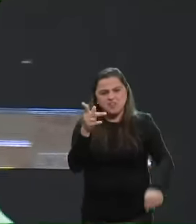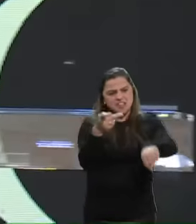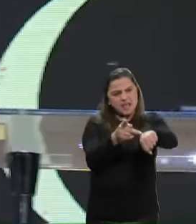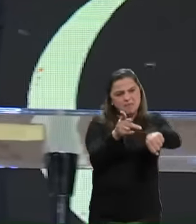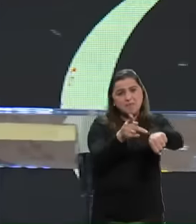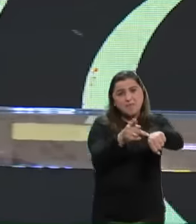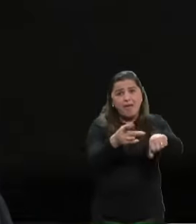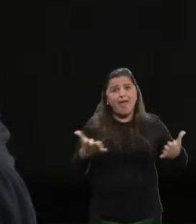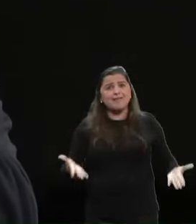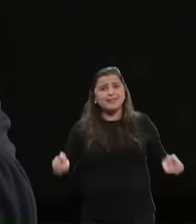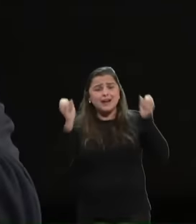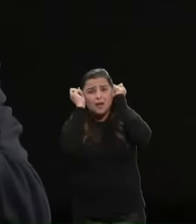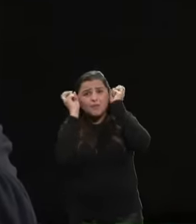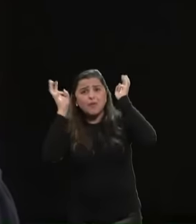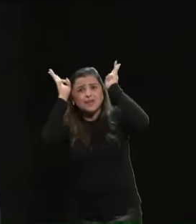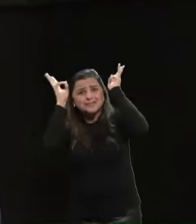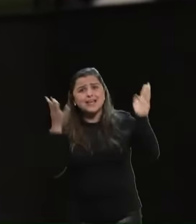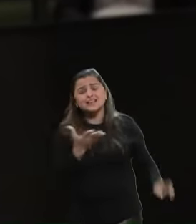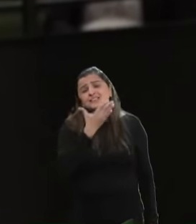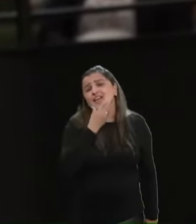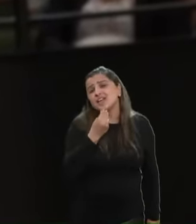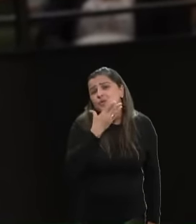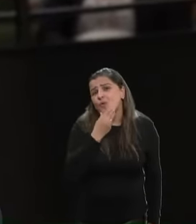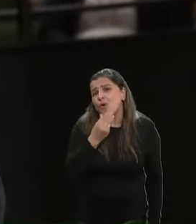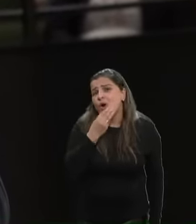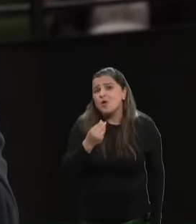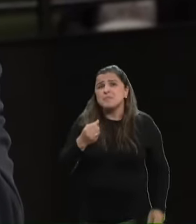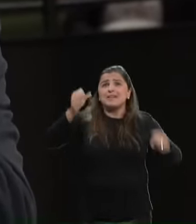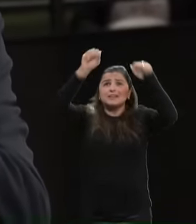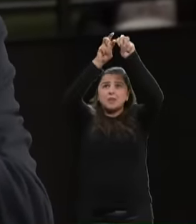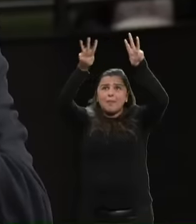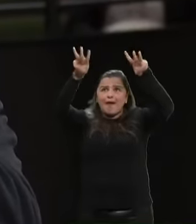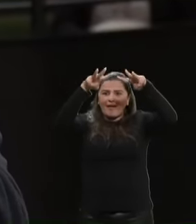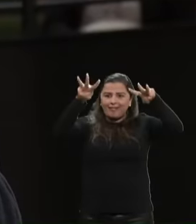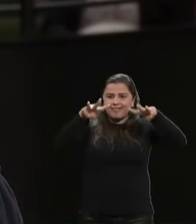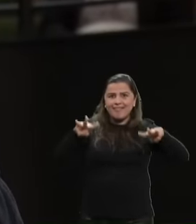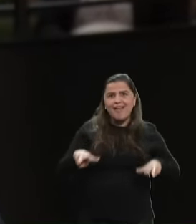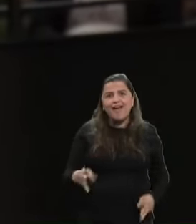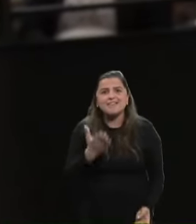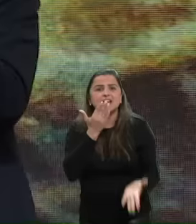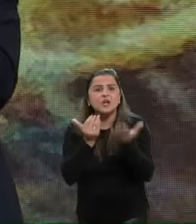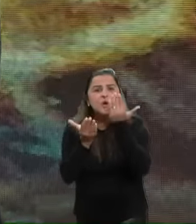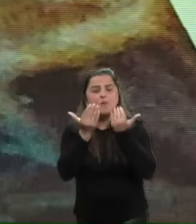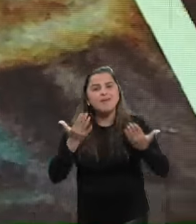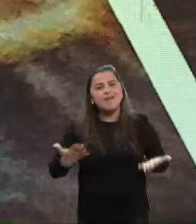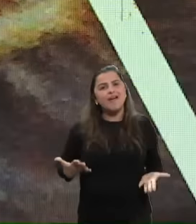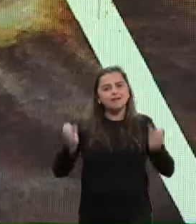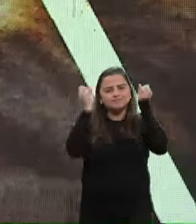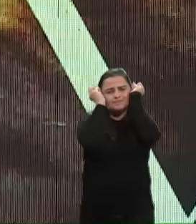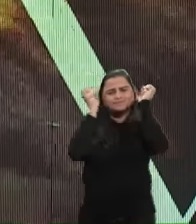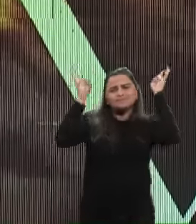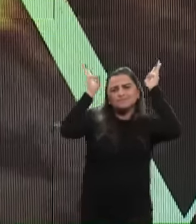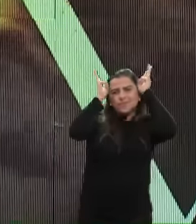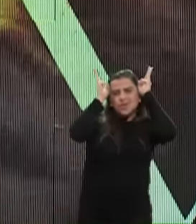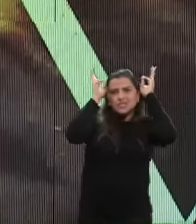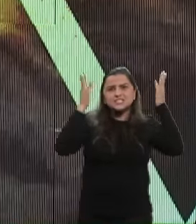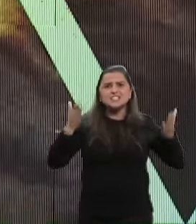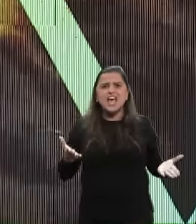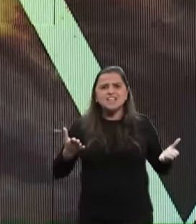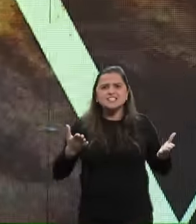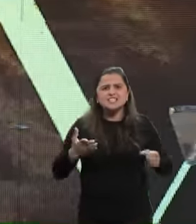falando de Moisés, o homem que comia maná do céu. Tô falando de Moisés, o homem que estendeu a